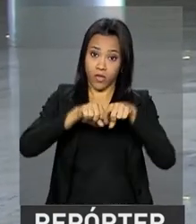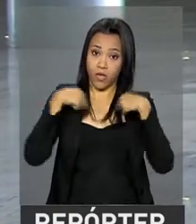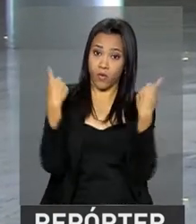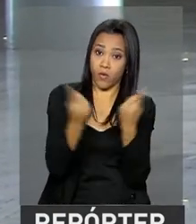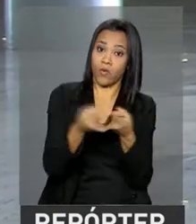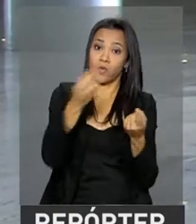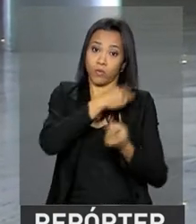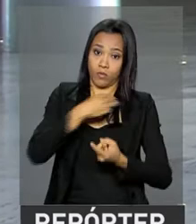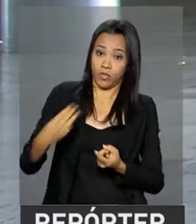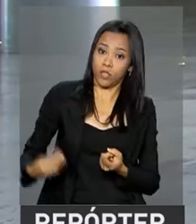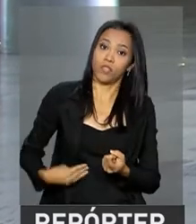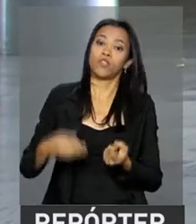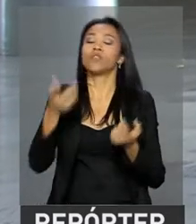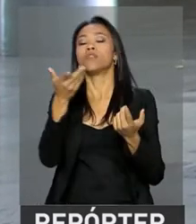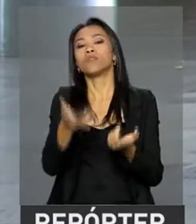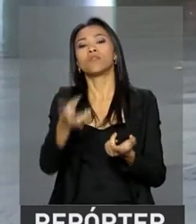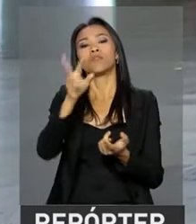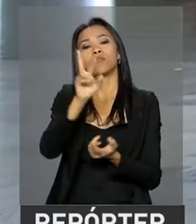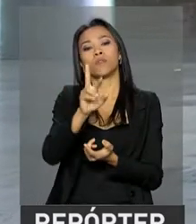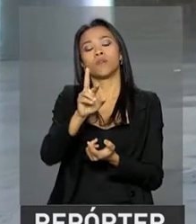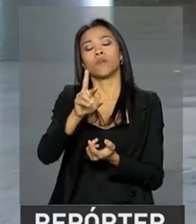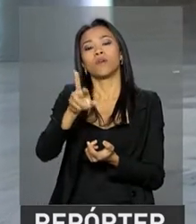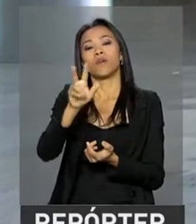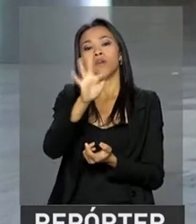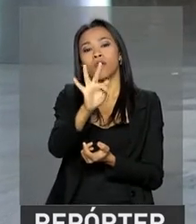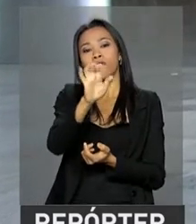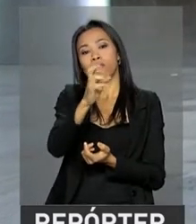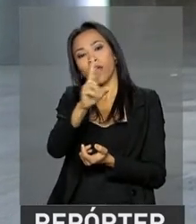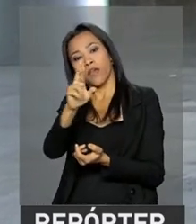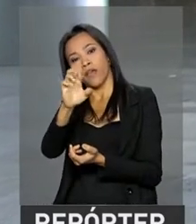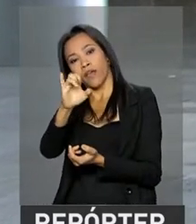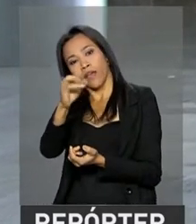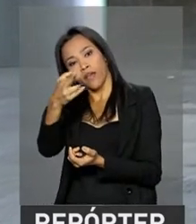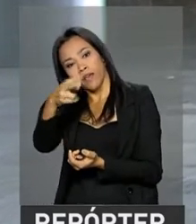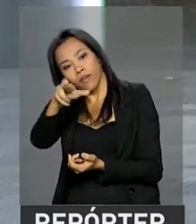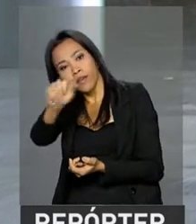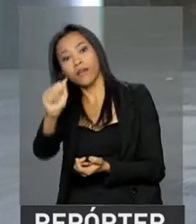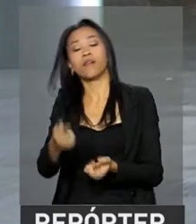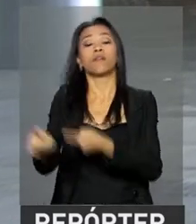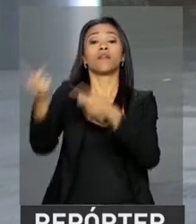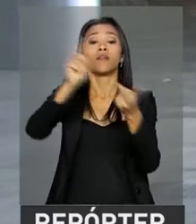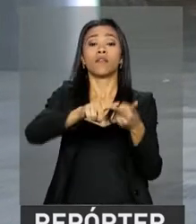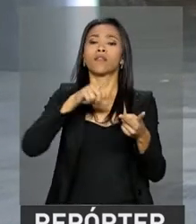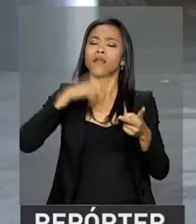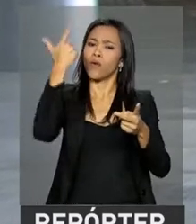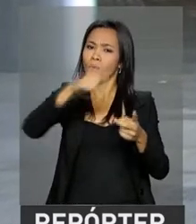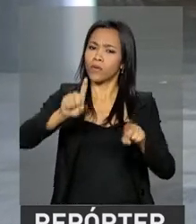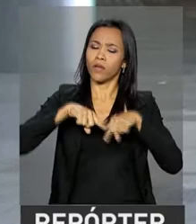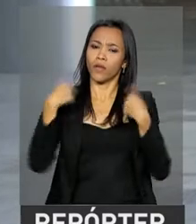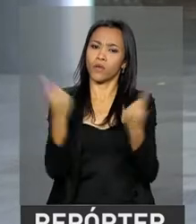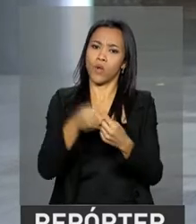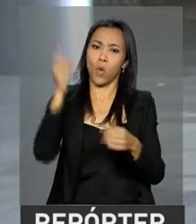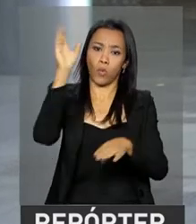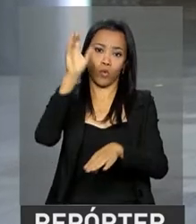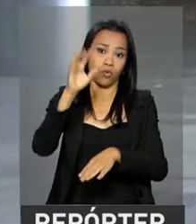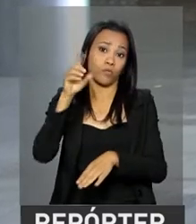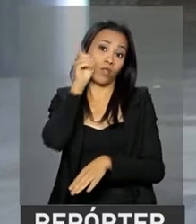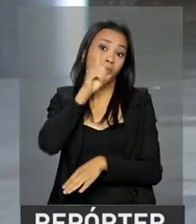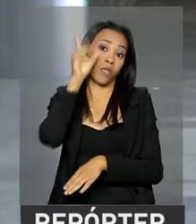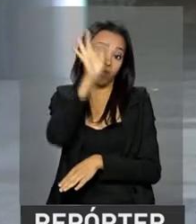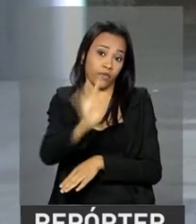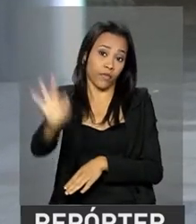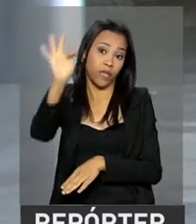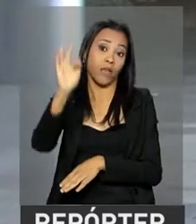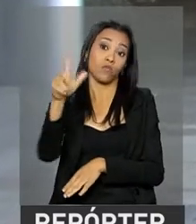das Relações Exteriores, ministro Aloysio Nunes Ferreira, também tem uma audiência já no começo da tarde com o deputado federal Alexandre Baldi,